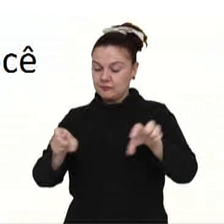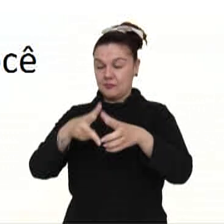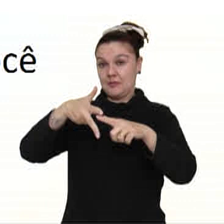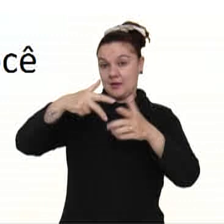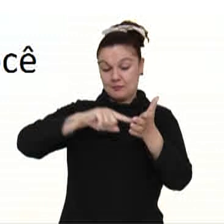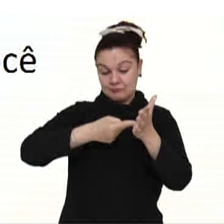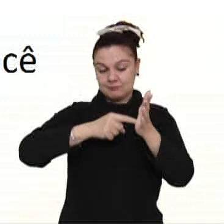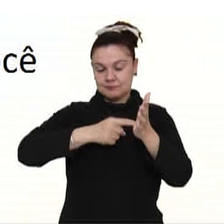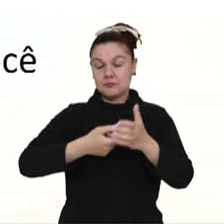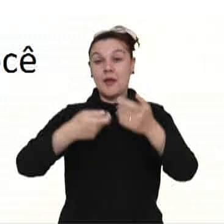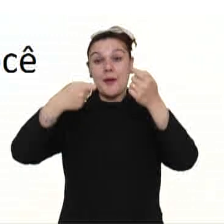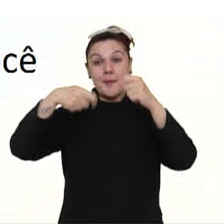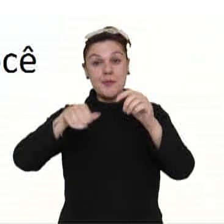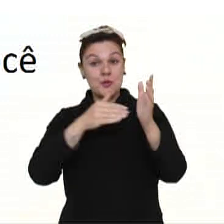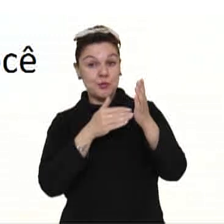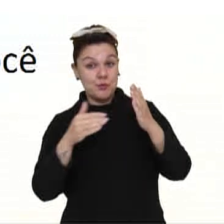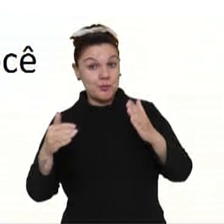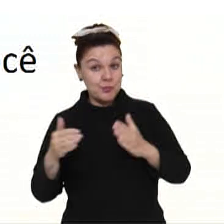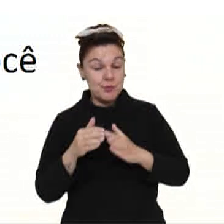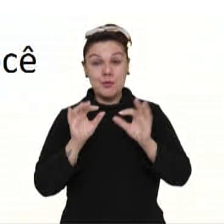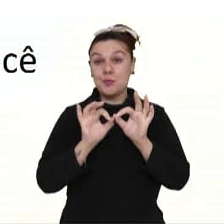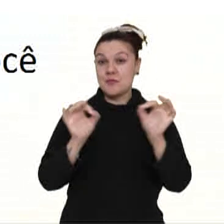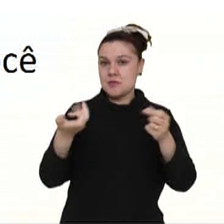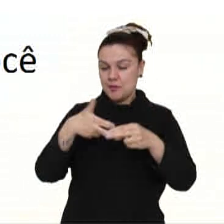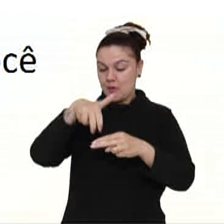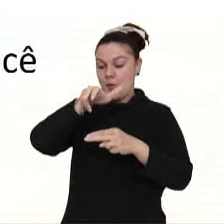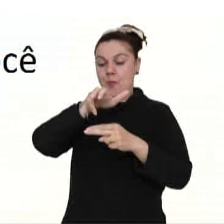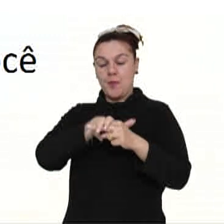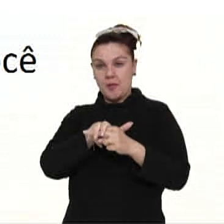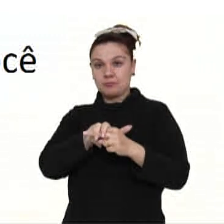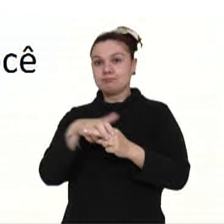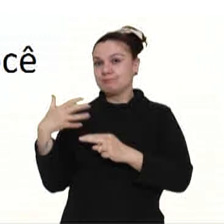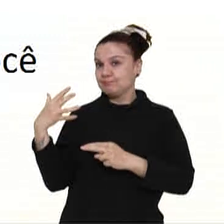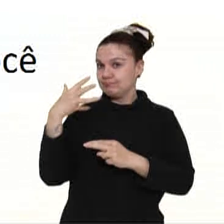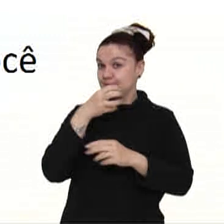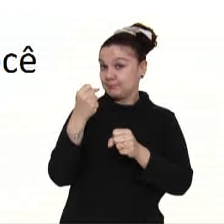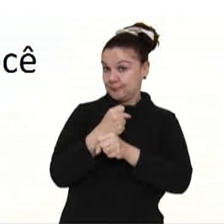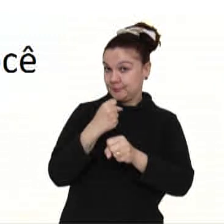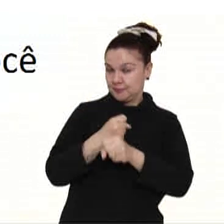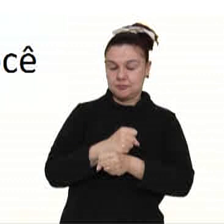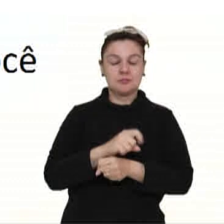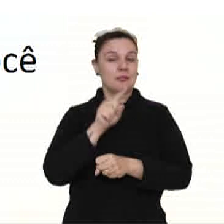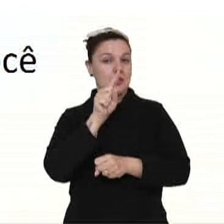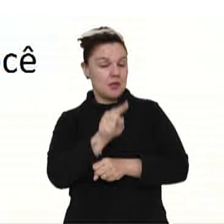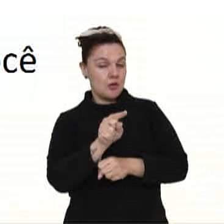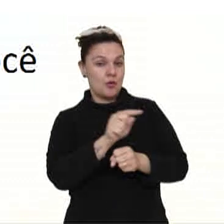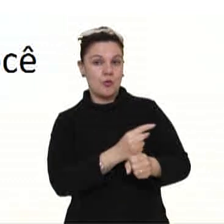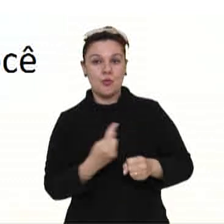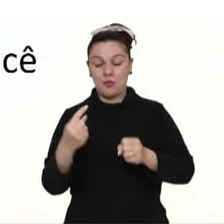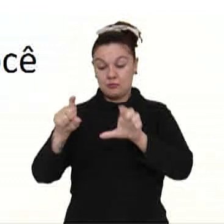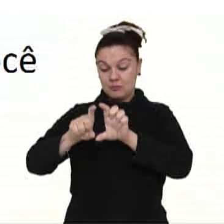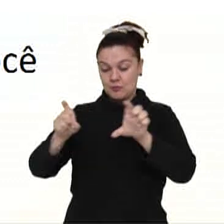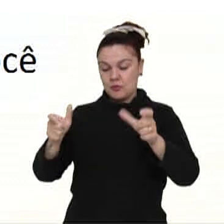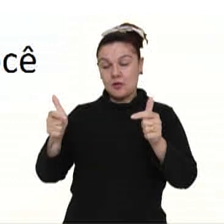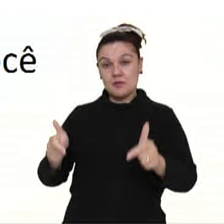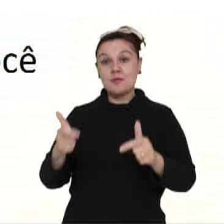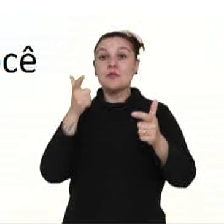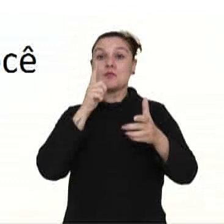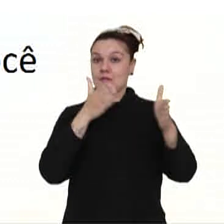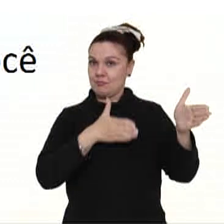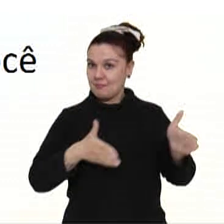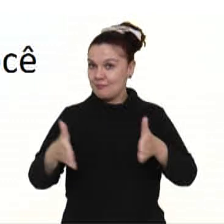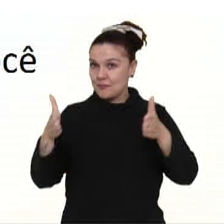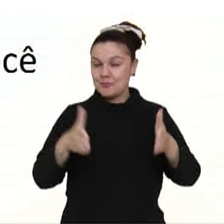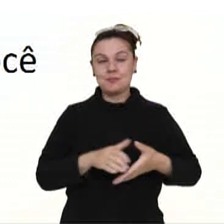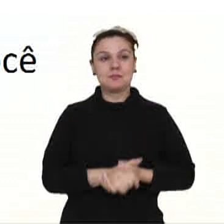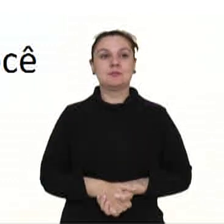São necessários todos esses elementos para que o banco seja construído. Tendo então uma unidade que permite que você produza. Então,